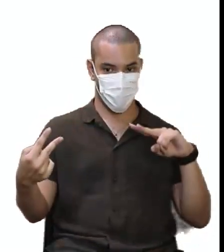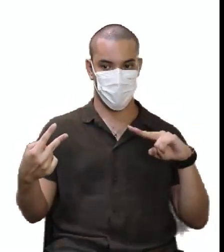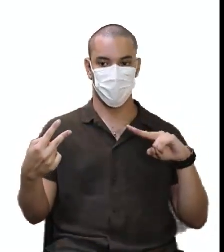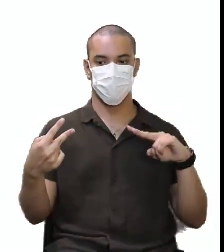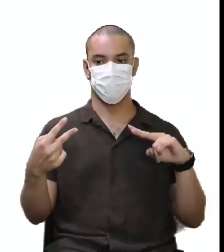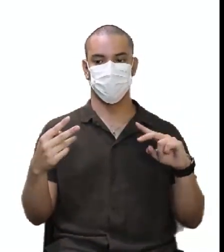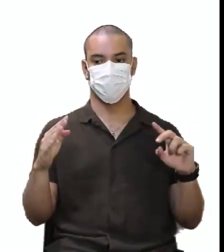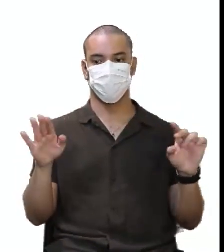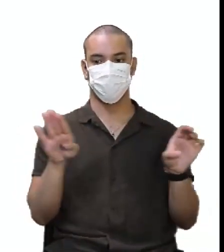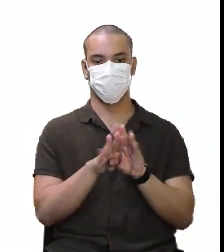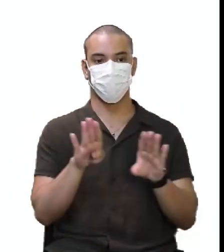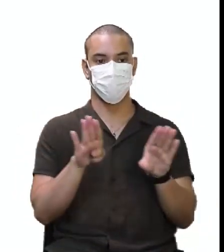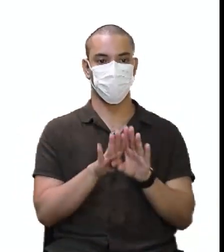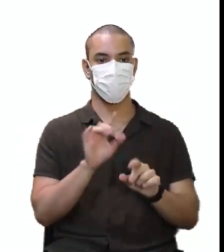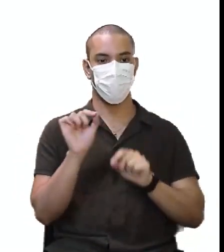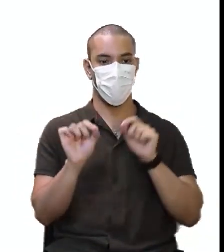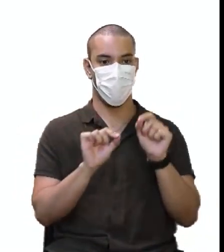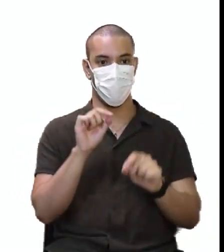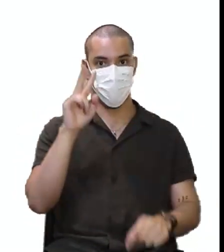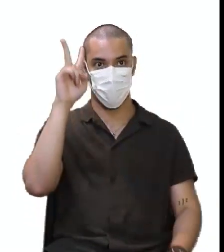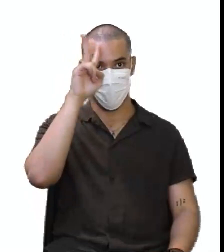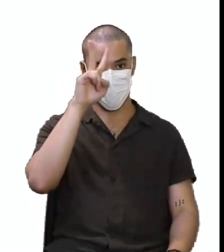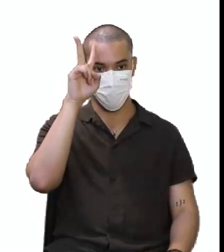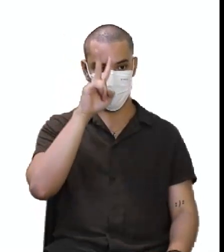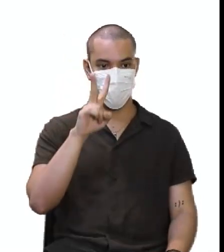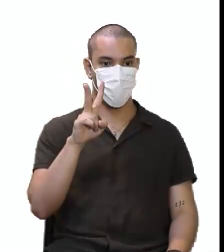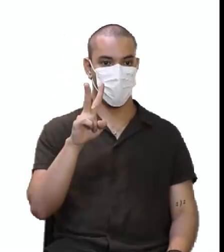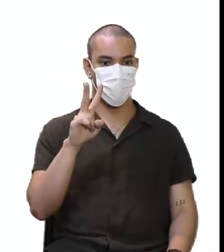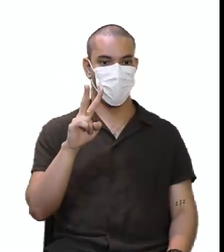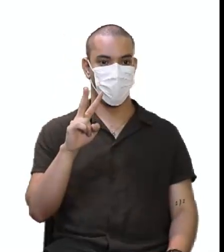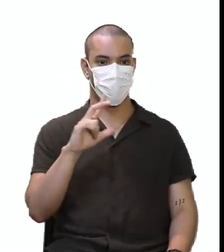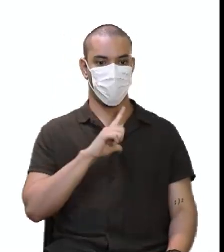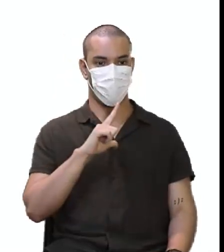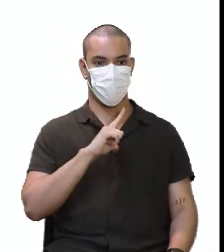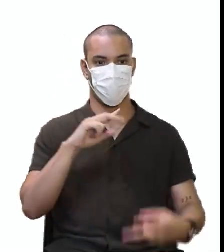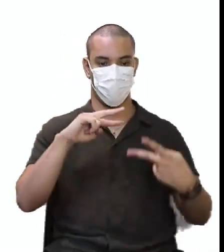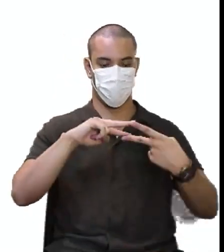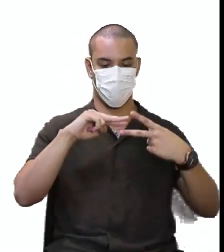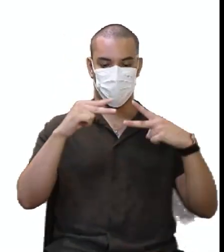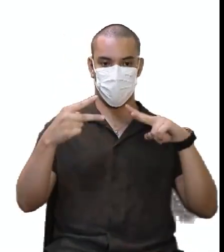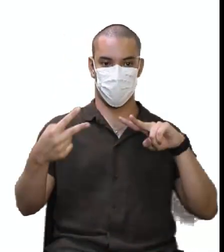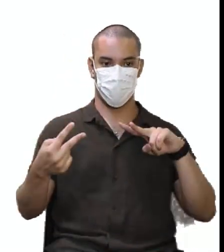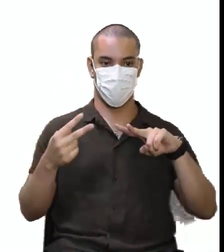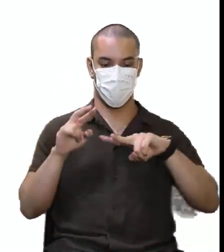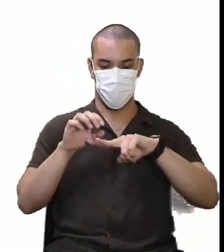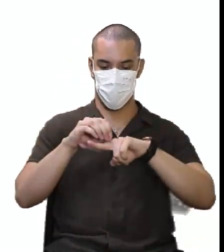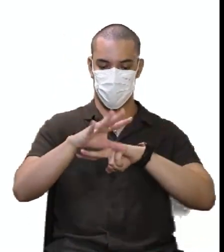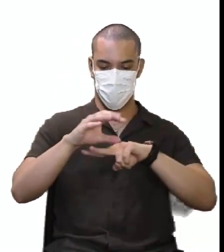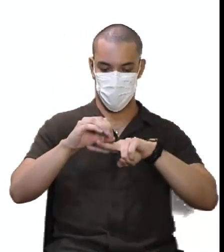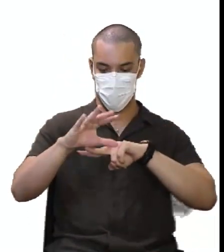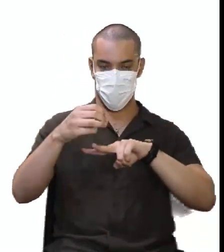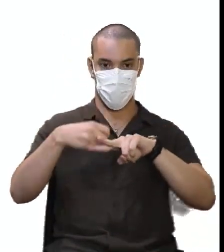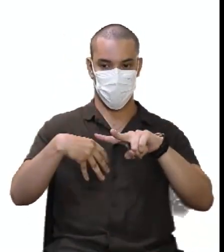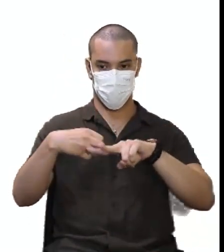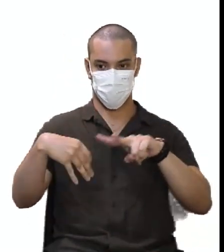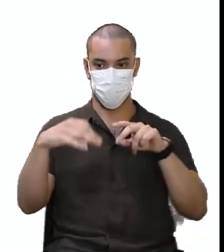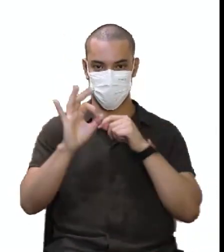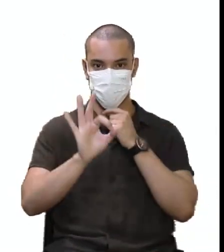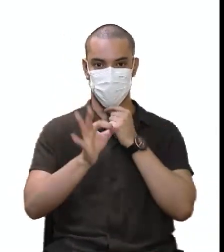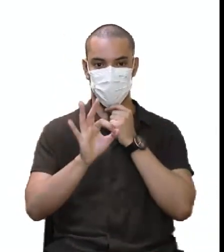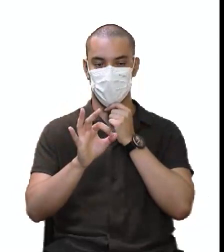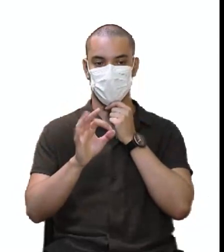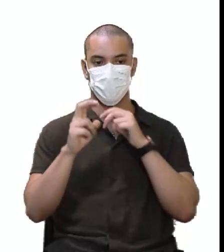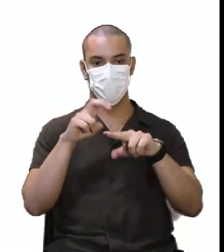tá? E lembra lá do DNAzinho? Aí tem um monte de sequência aqui, ó, tá?